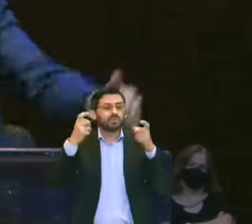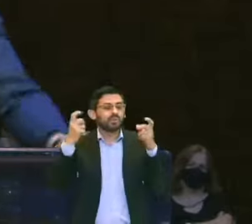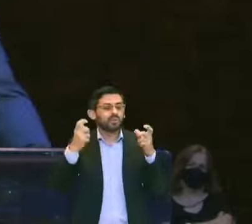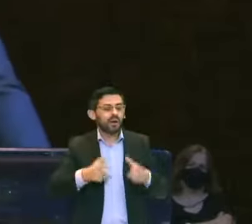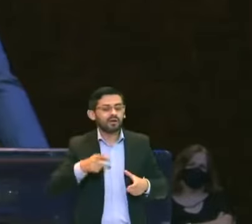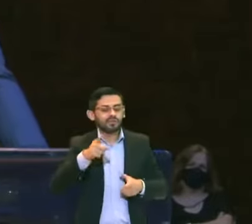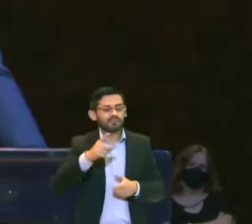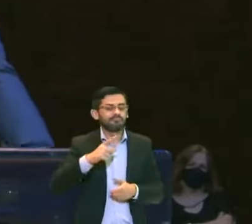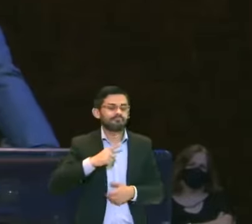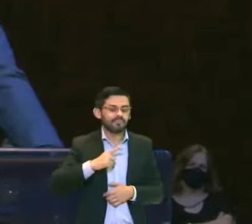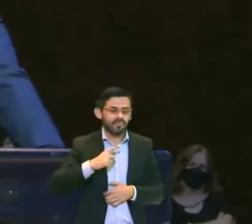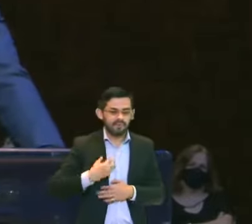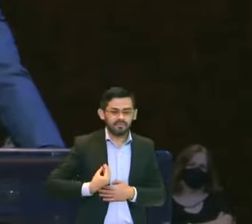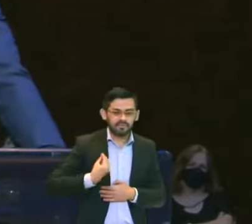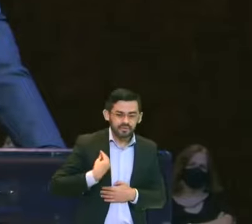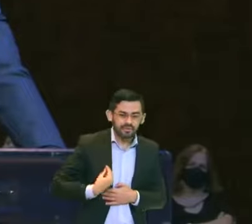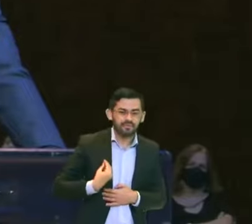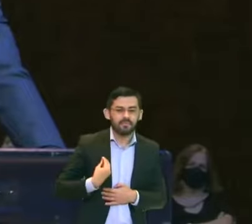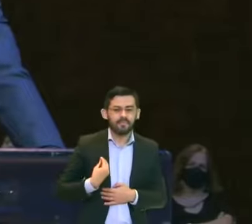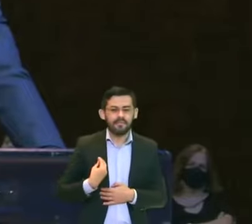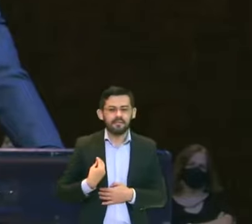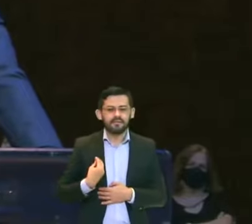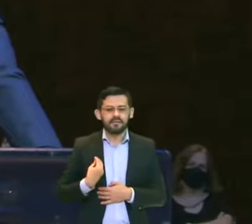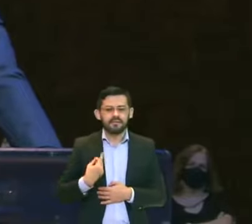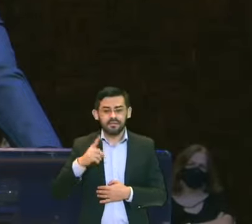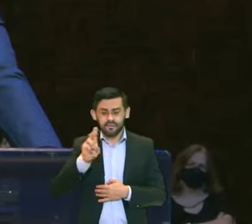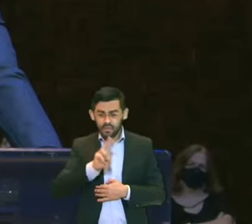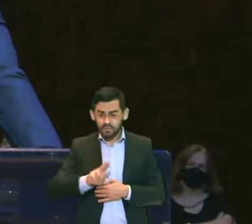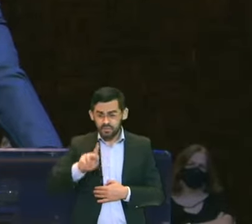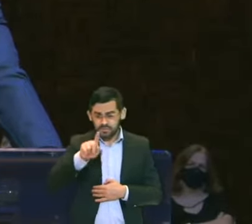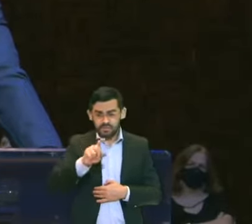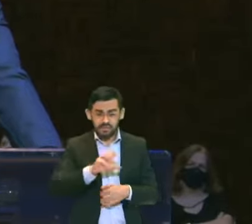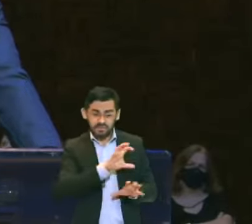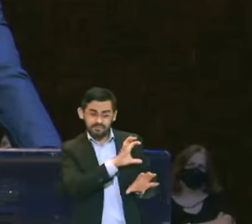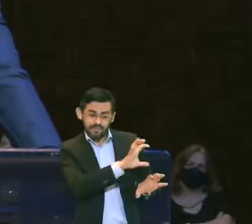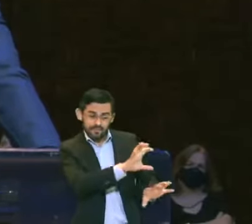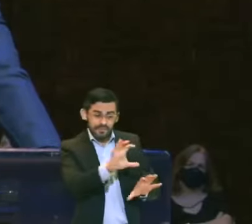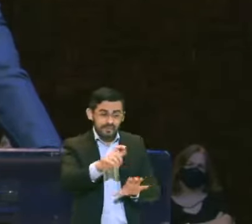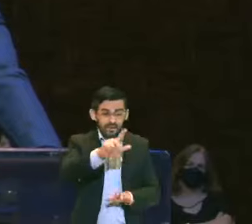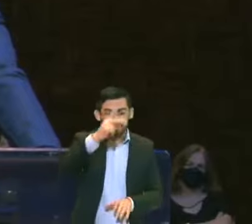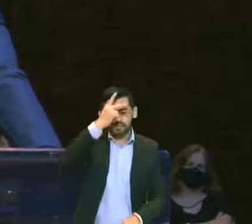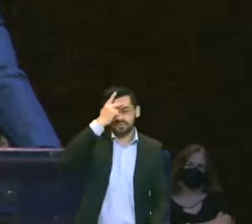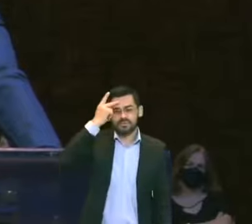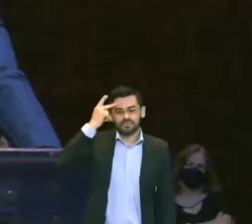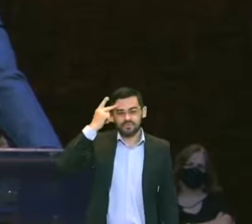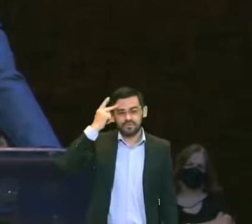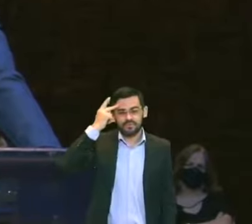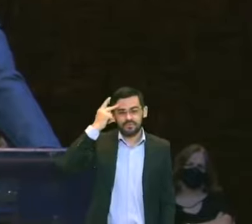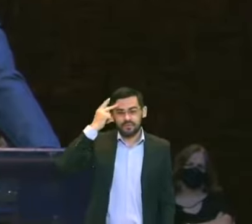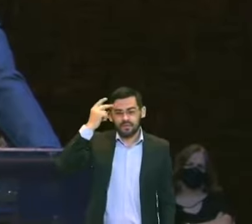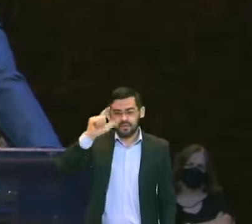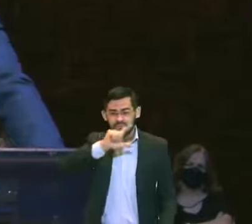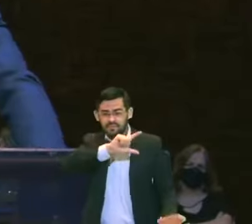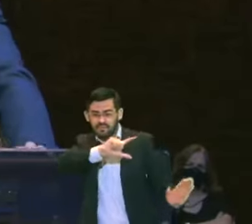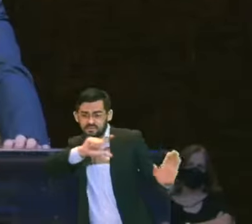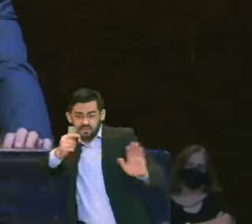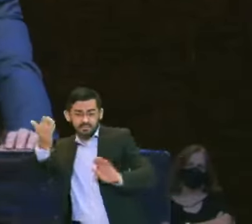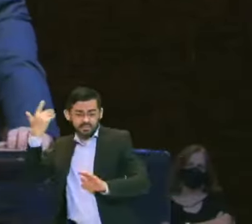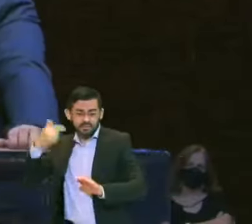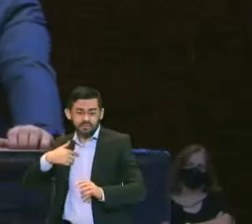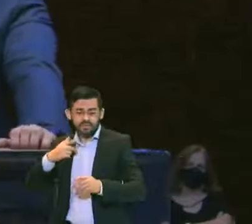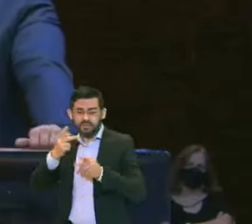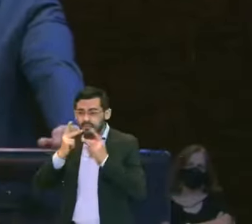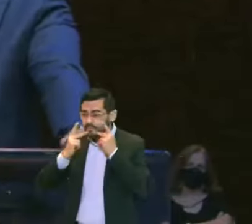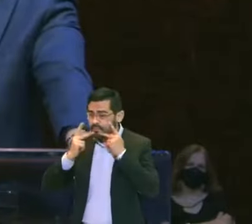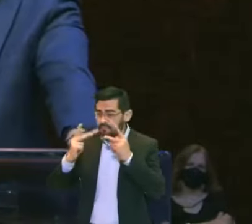inspirar pessoas. Eu estava essa semana passada pregando em Petrópolis, e tive o privilégio